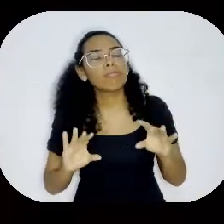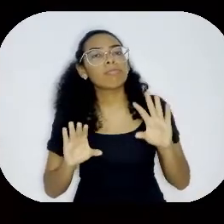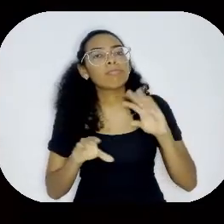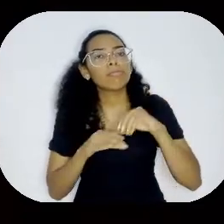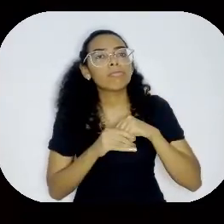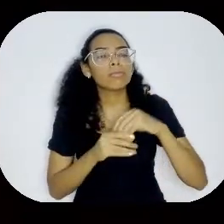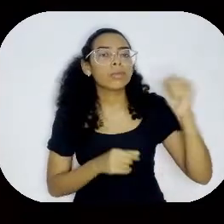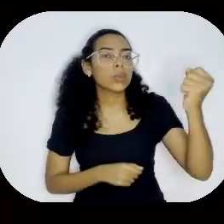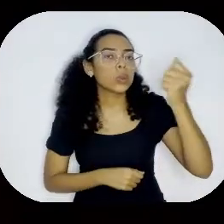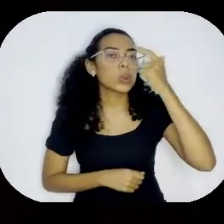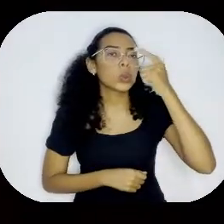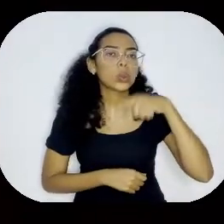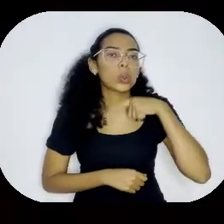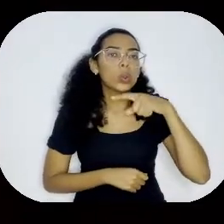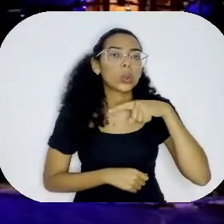nos